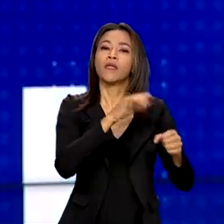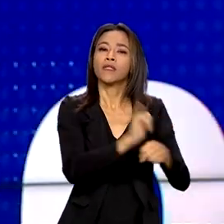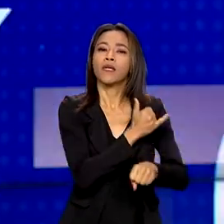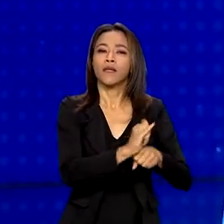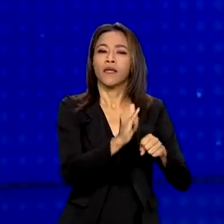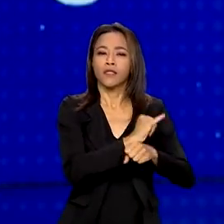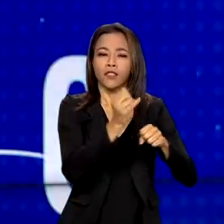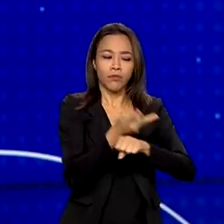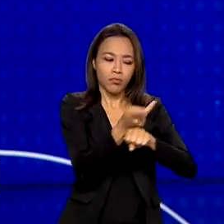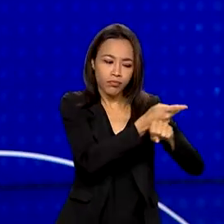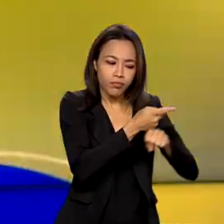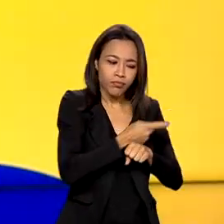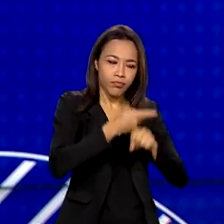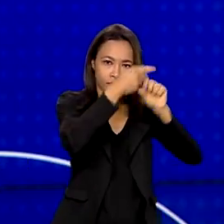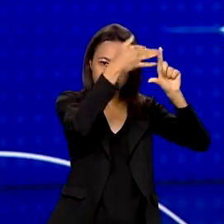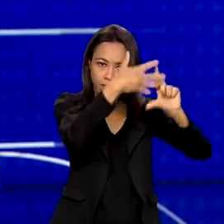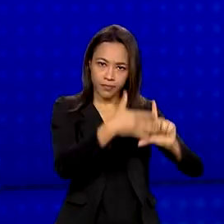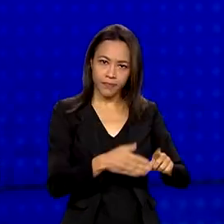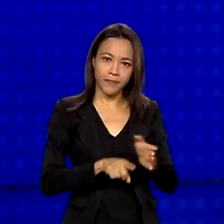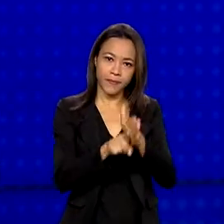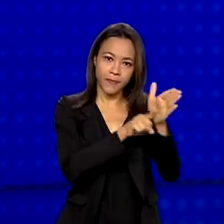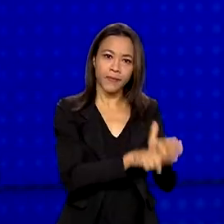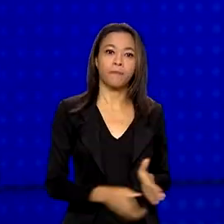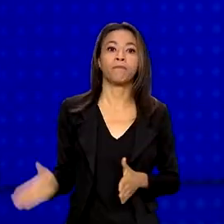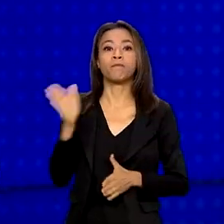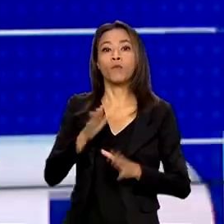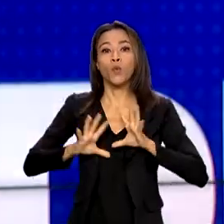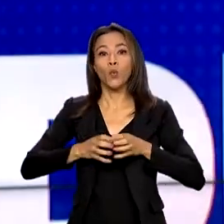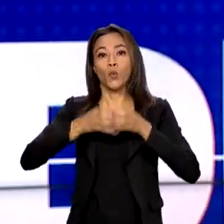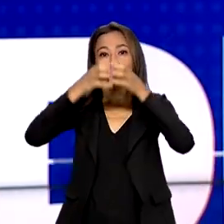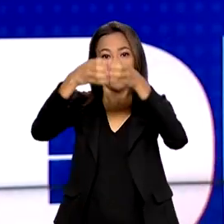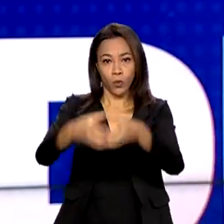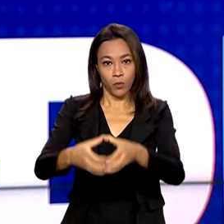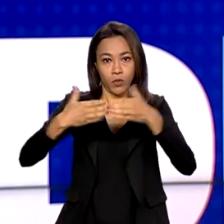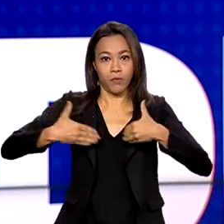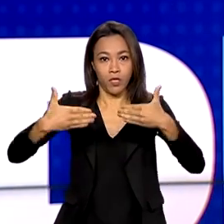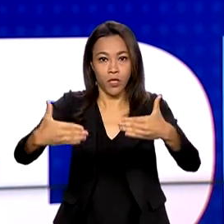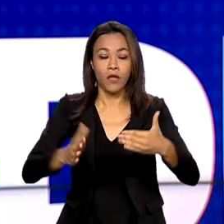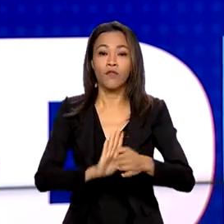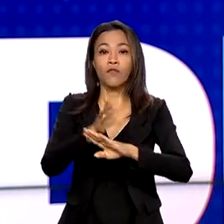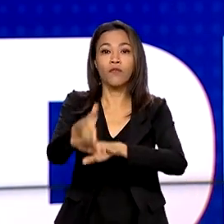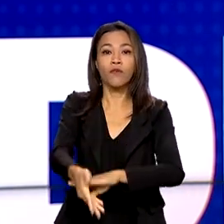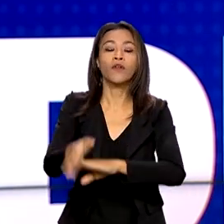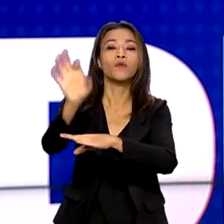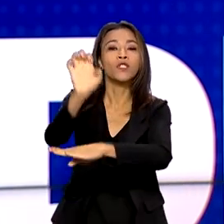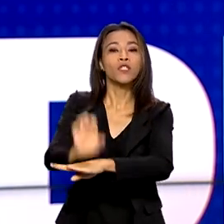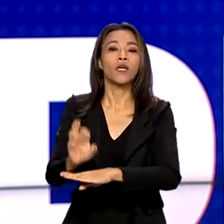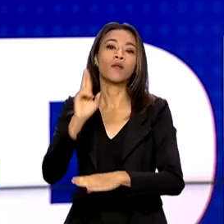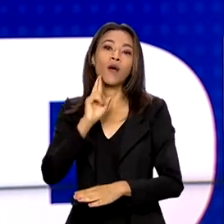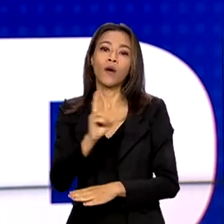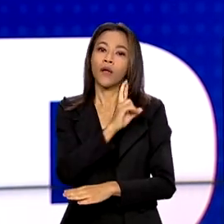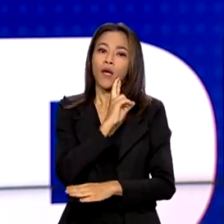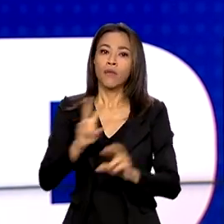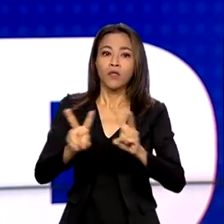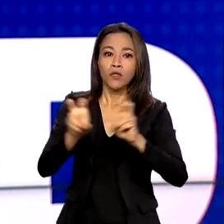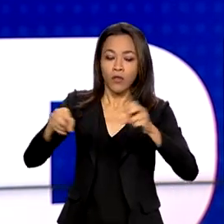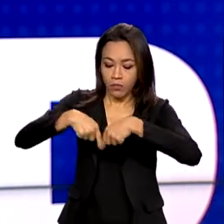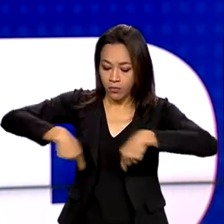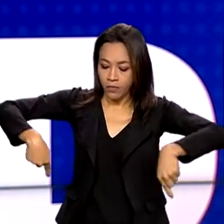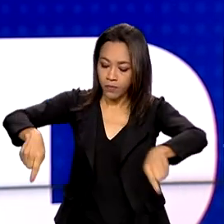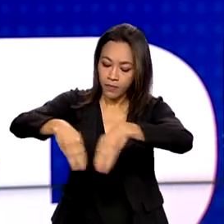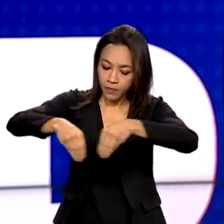Uma comitiva interministerial foi a Roraima para avaliar a situação na terra indígena Yanomami, que foi invadida